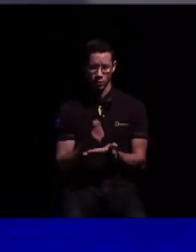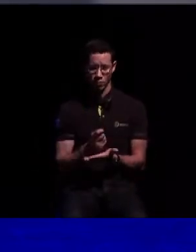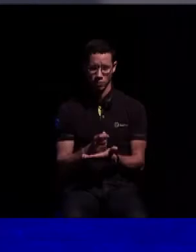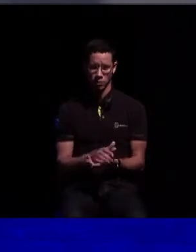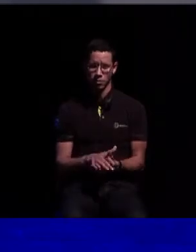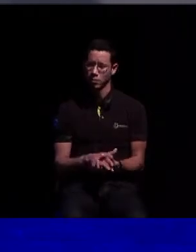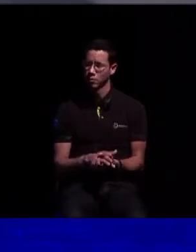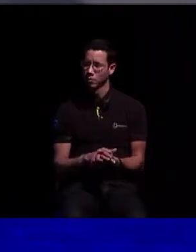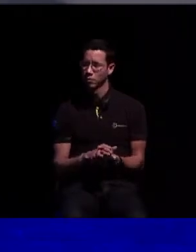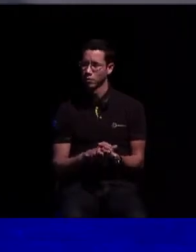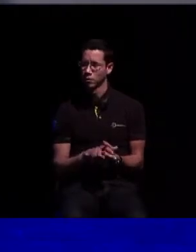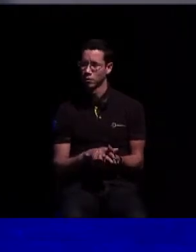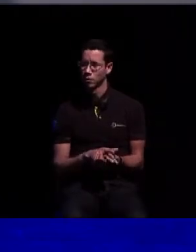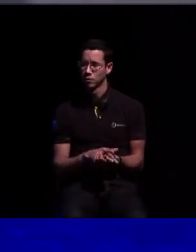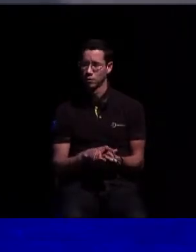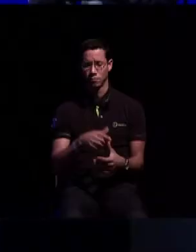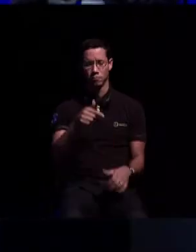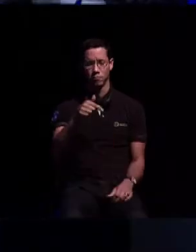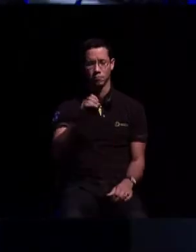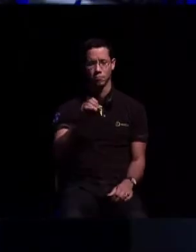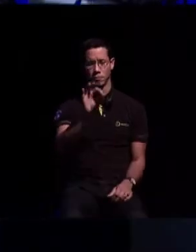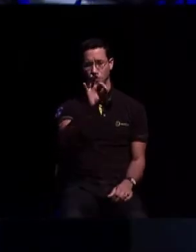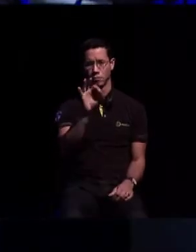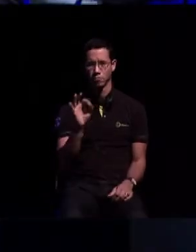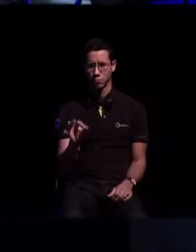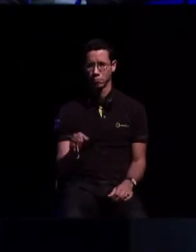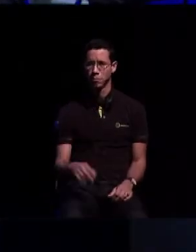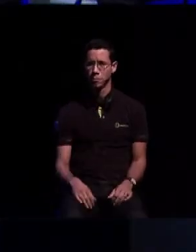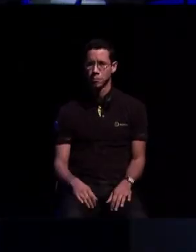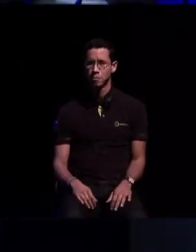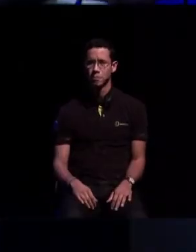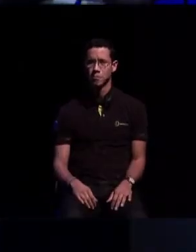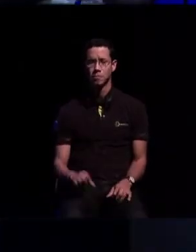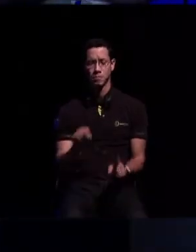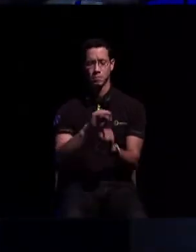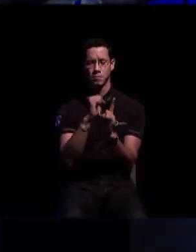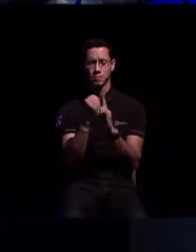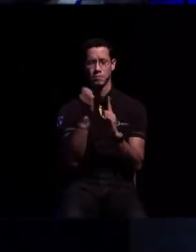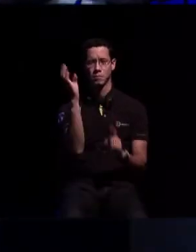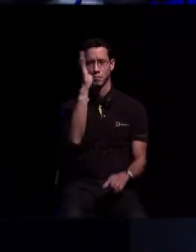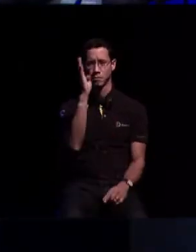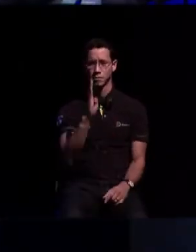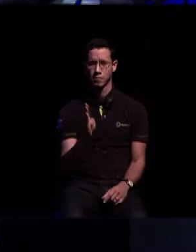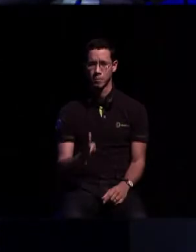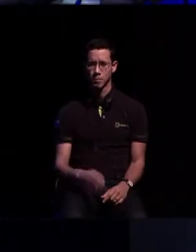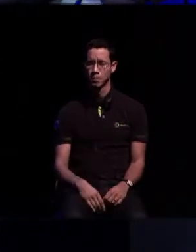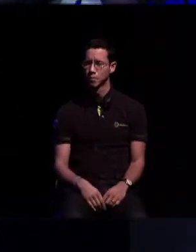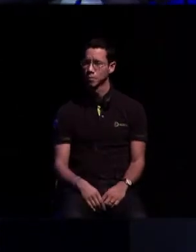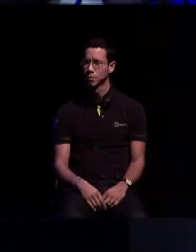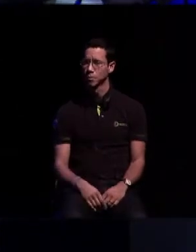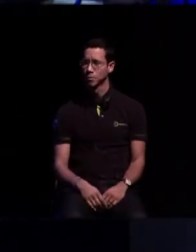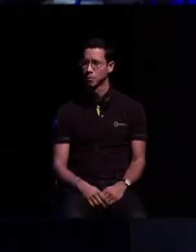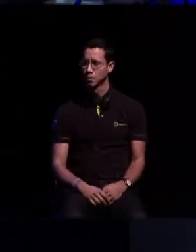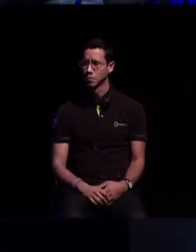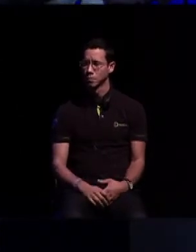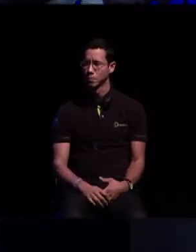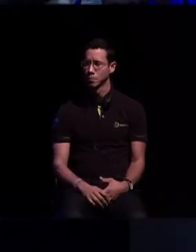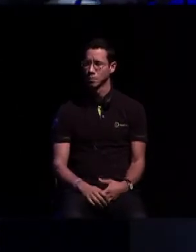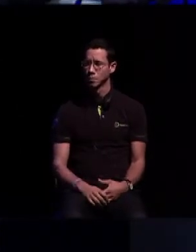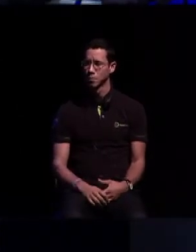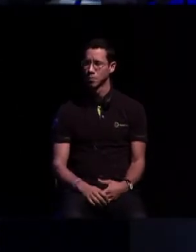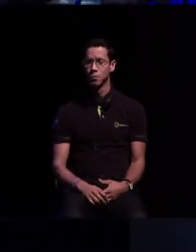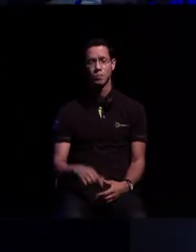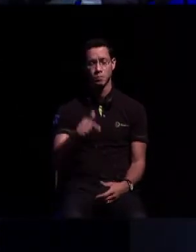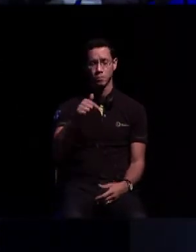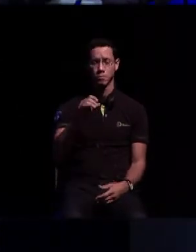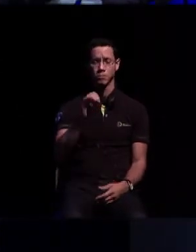quer dizer, que é o que define 70% da sociedade brasileira, portanto. né? Que é montada, esses